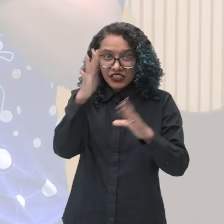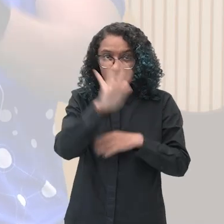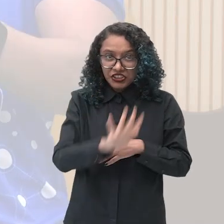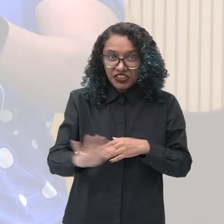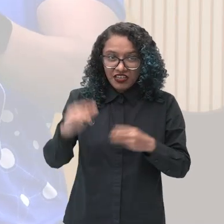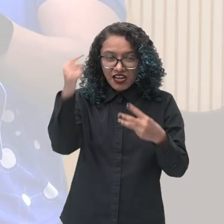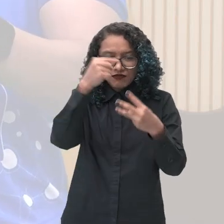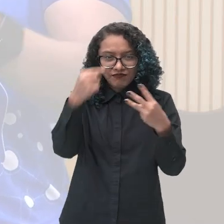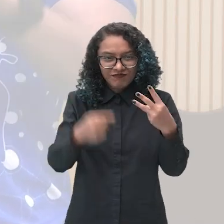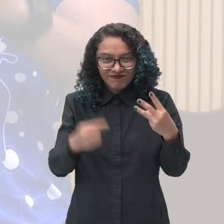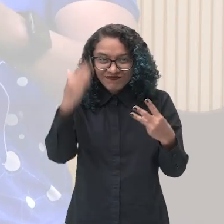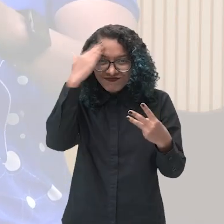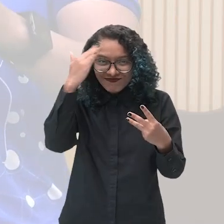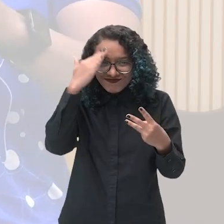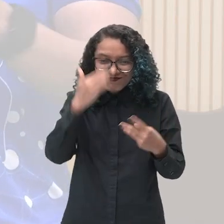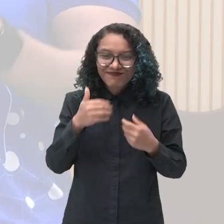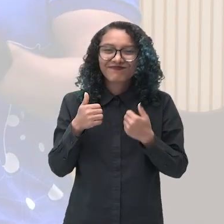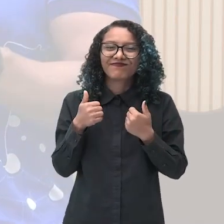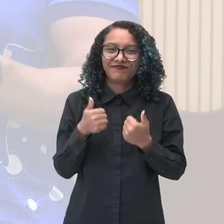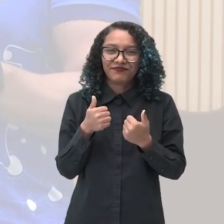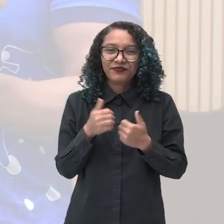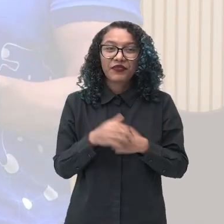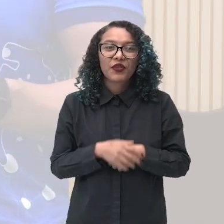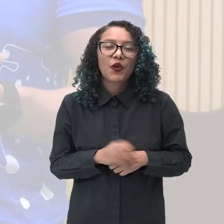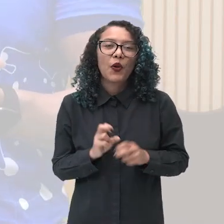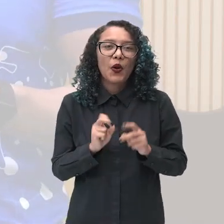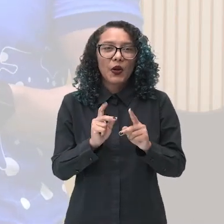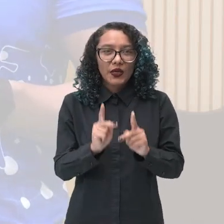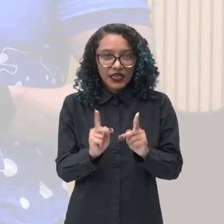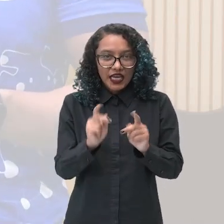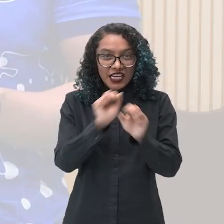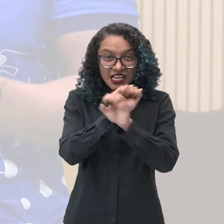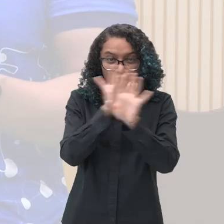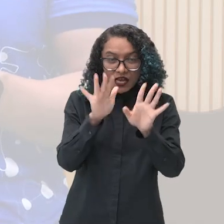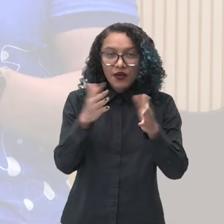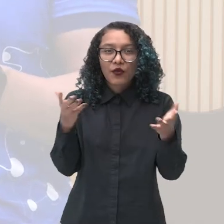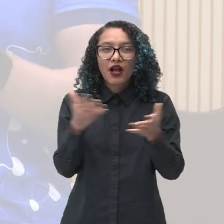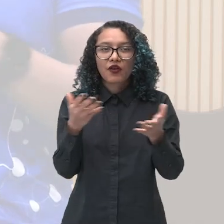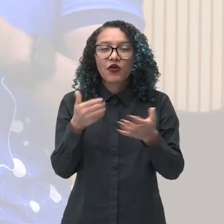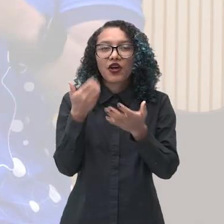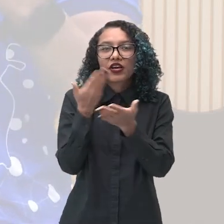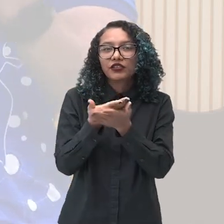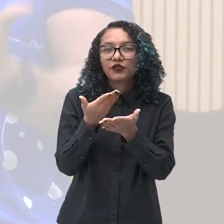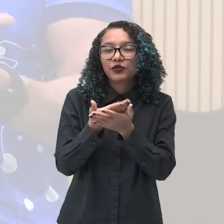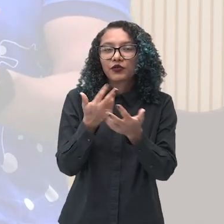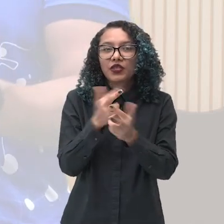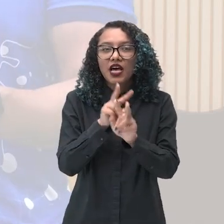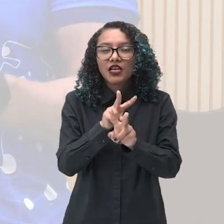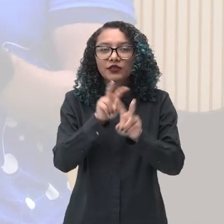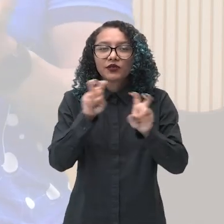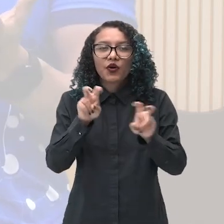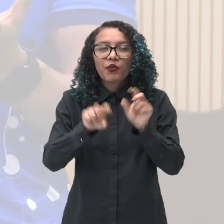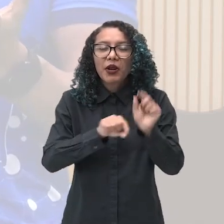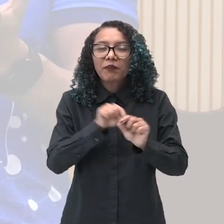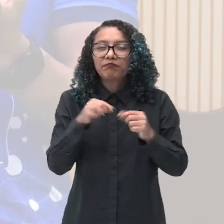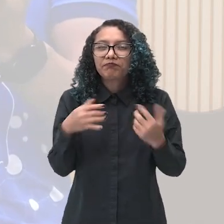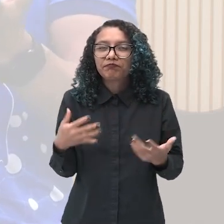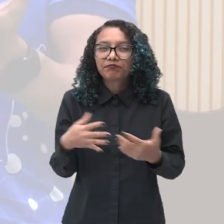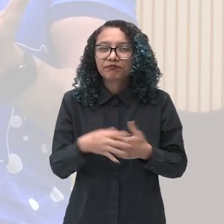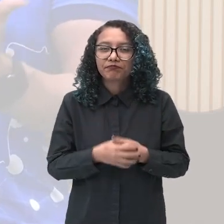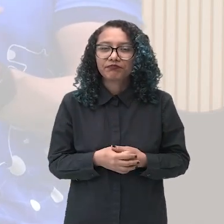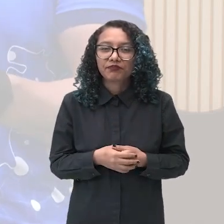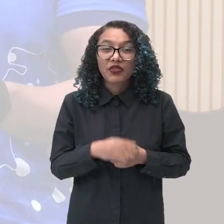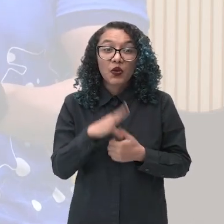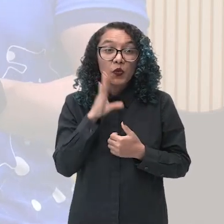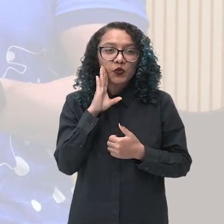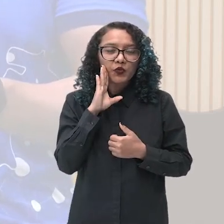dos movimentos sociais? Bem, compreendido essas questões, a gente vai tratar de apontar aqui quais são os